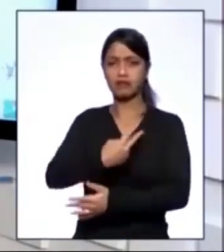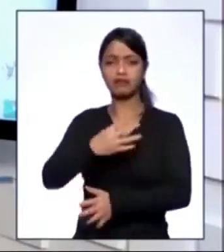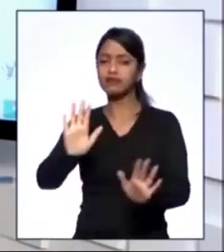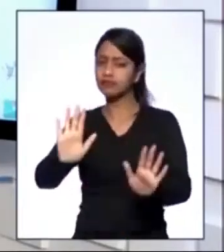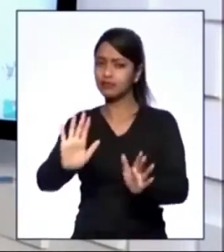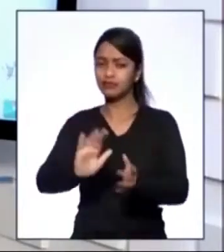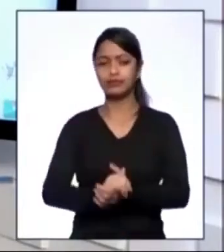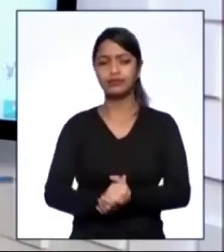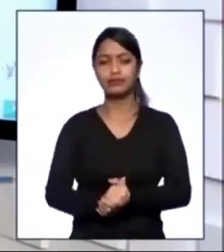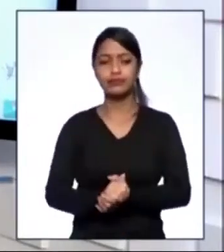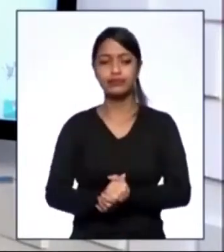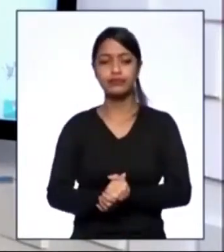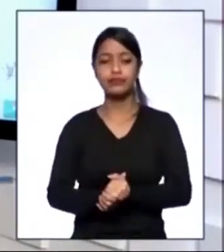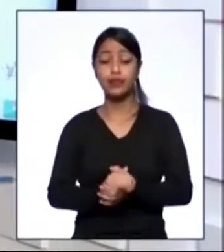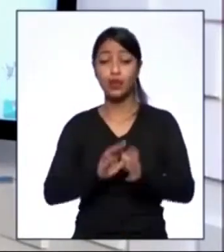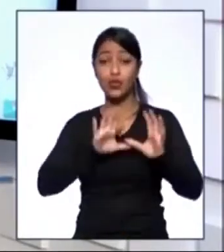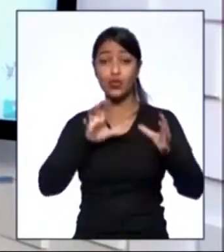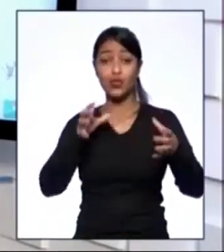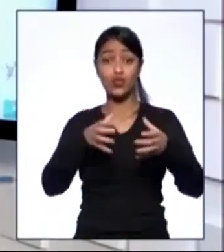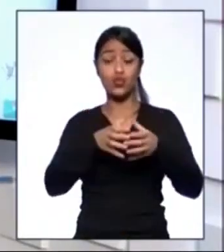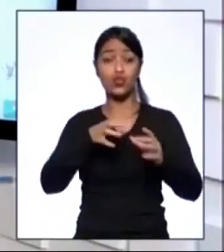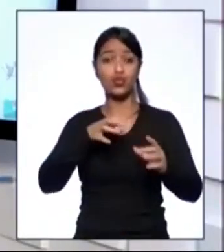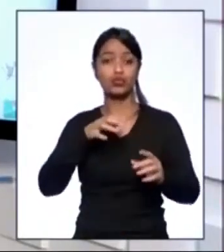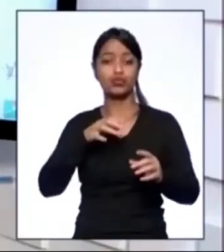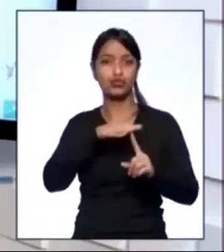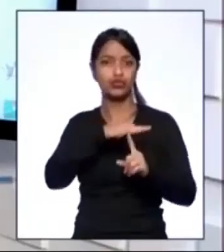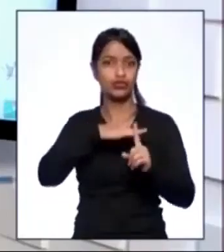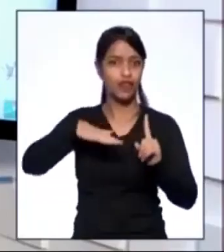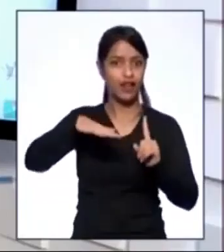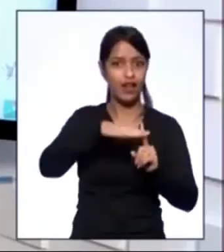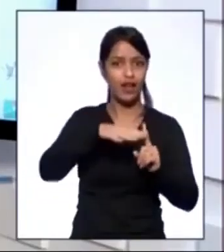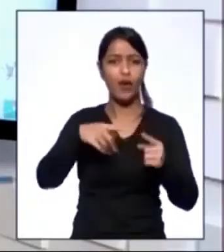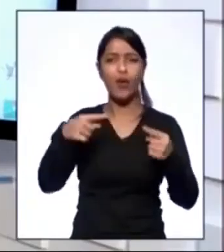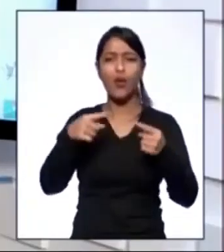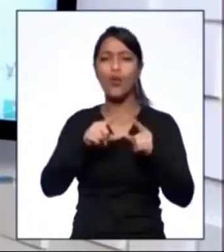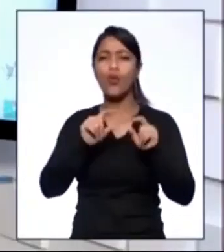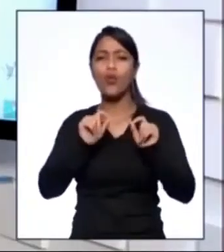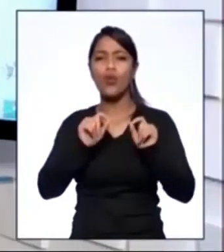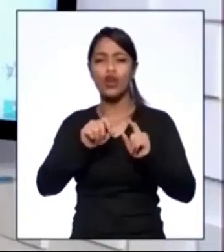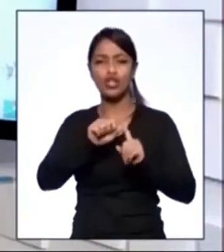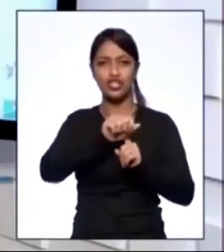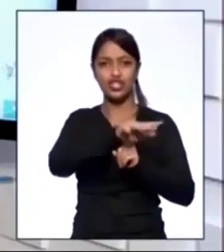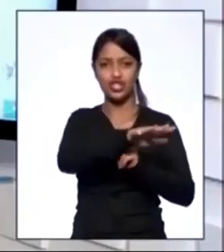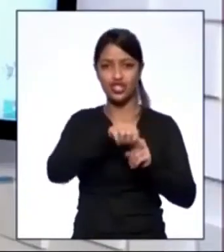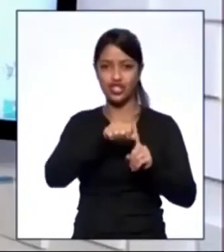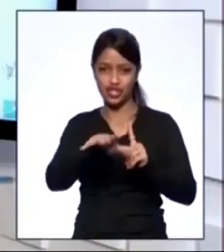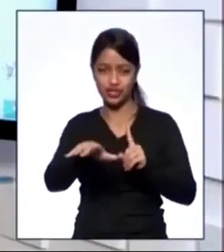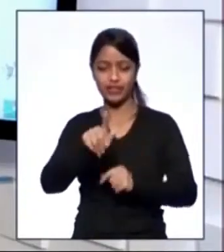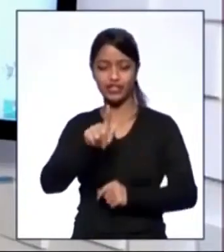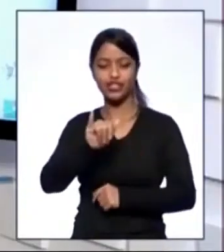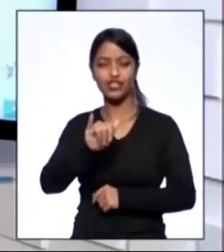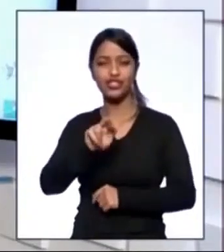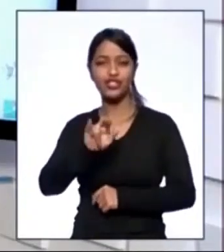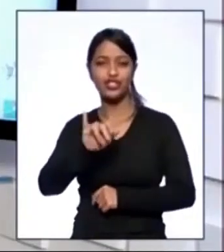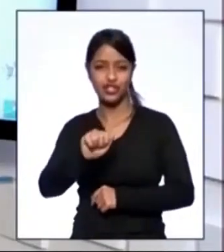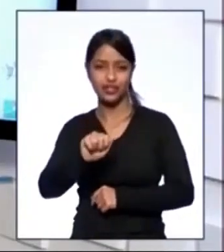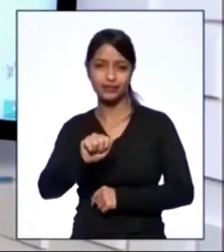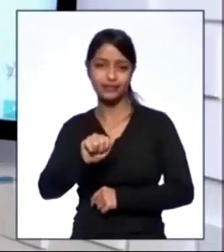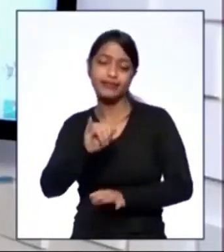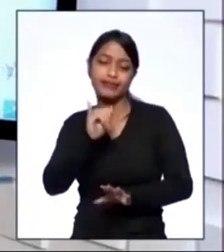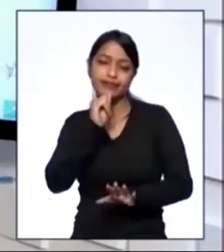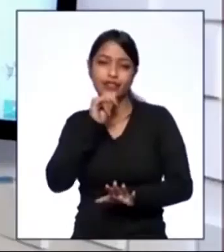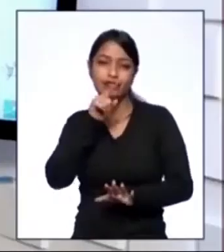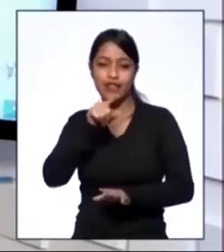aqui tem a ver com a ideia das gírias, né? Se você é jovem, anda de skate, você tem lá um universo. Se você não... Como é que vocês falam? Nerds, né? Se